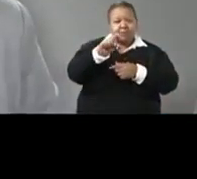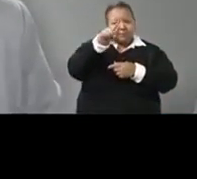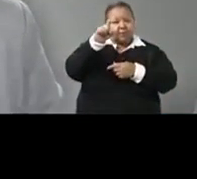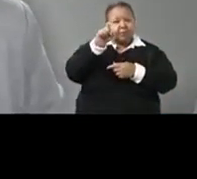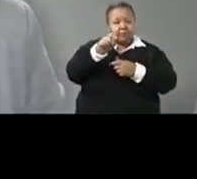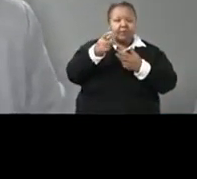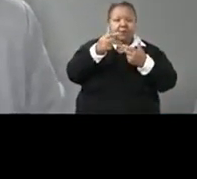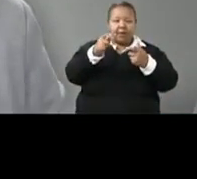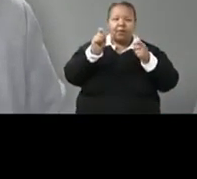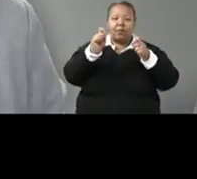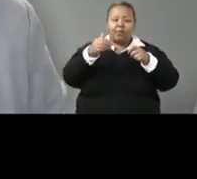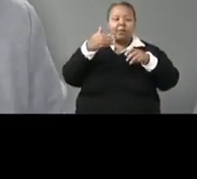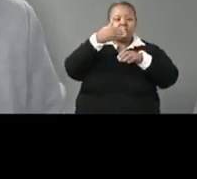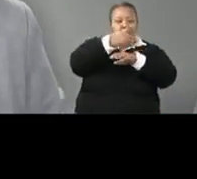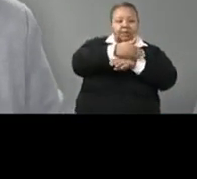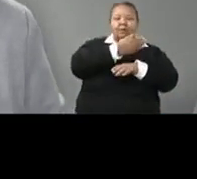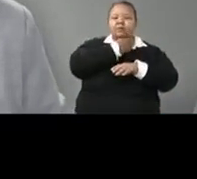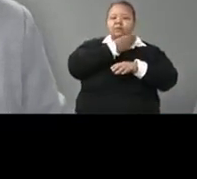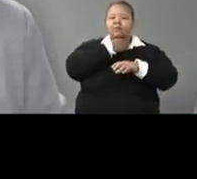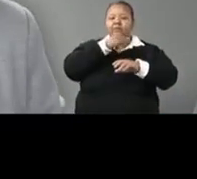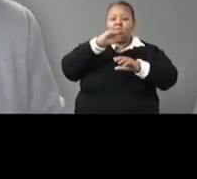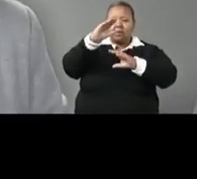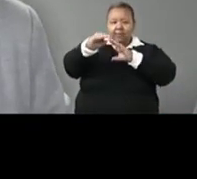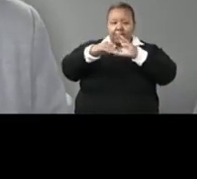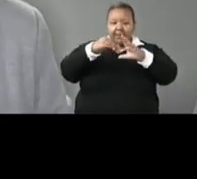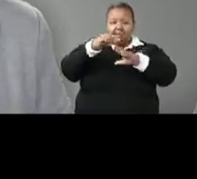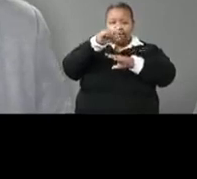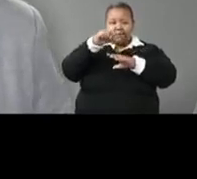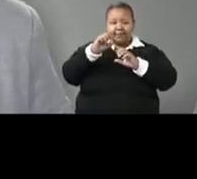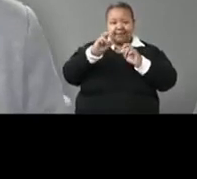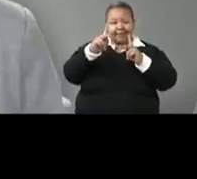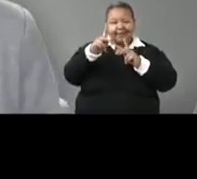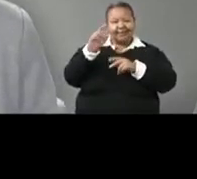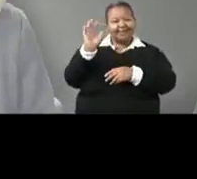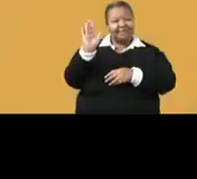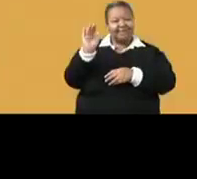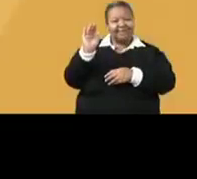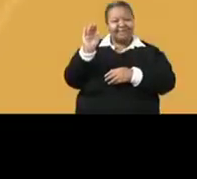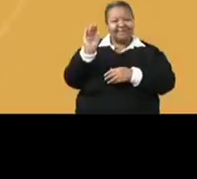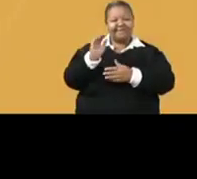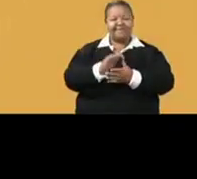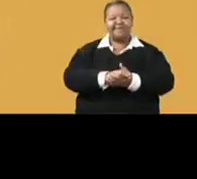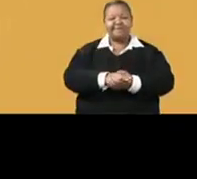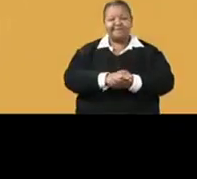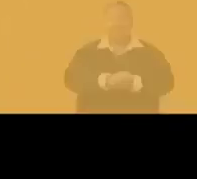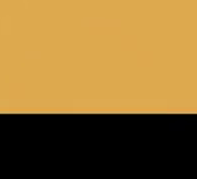com dúvida em algo, pode entrar no fórum e enviar sua pergunta, ok? Até mais!